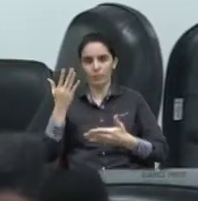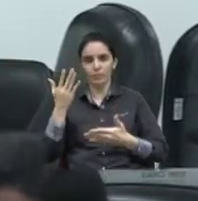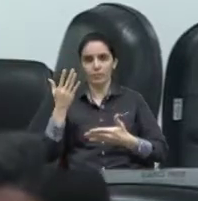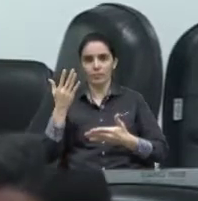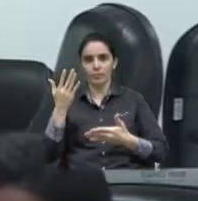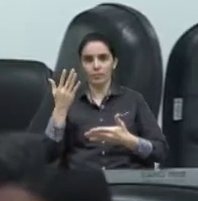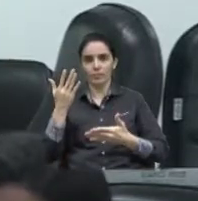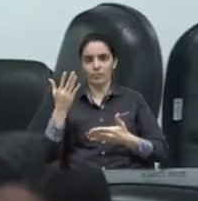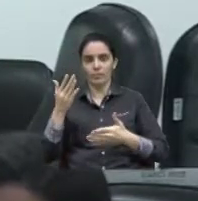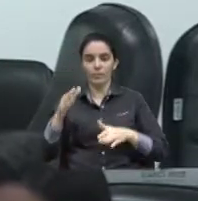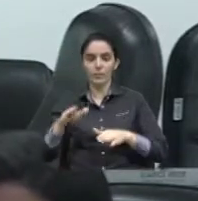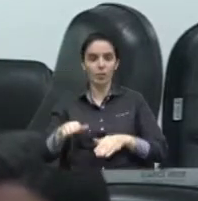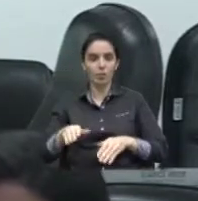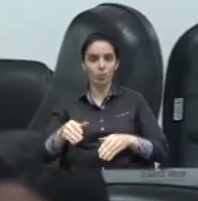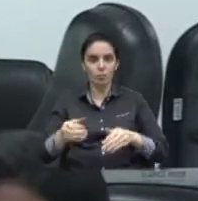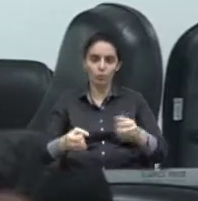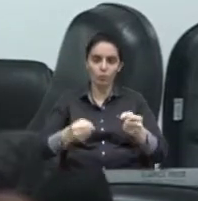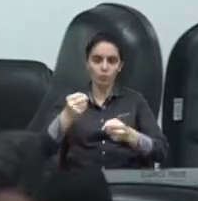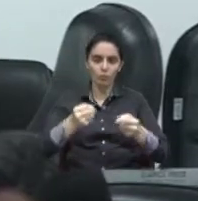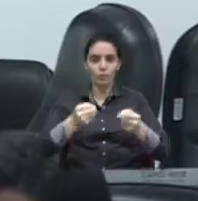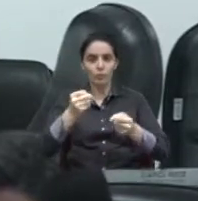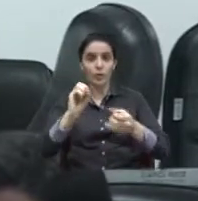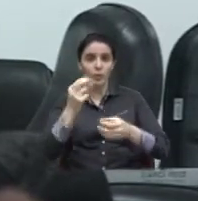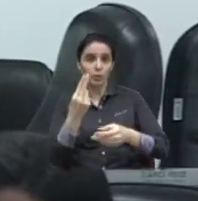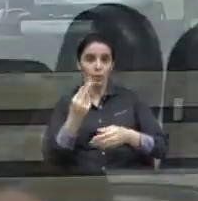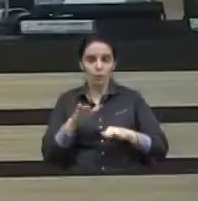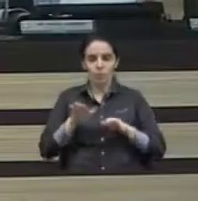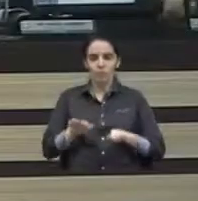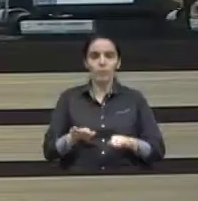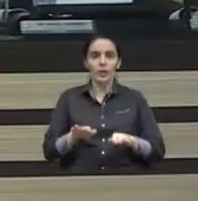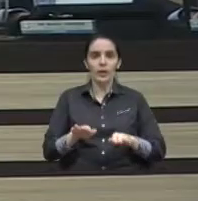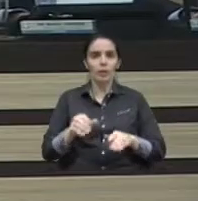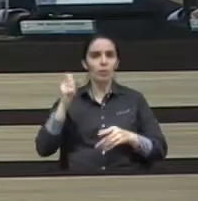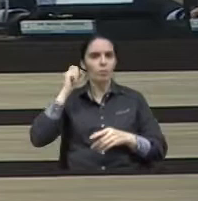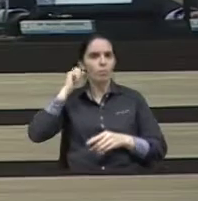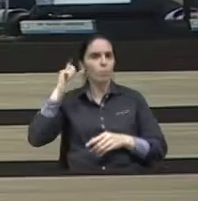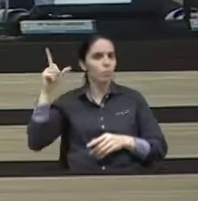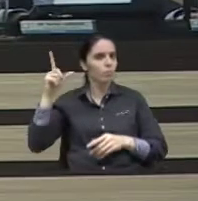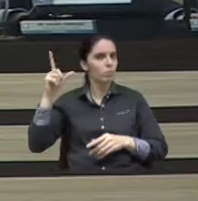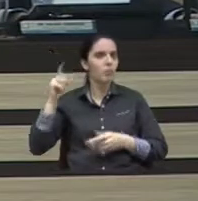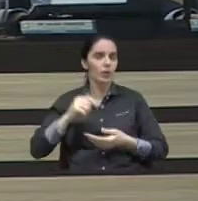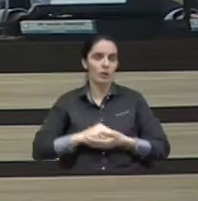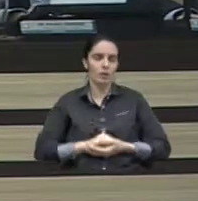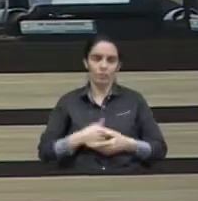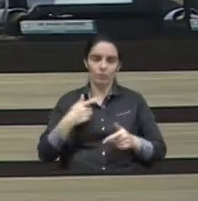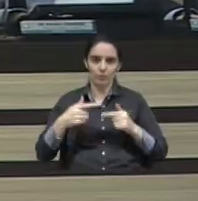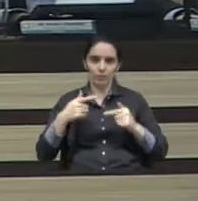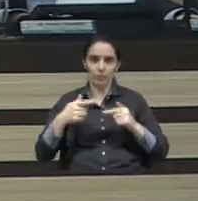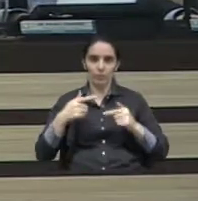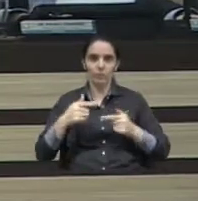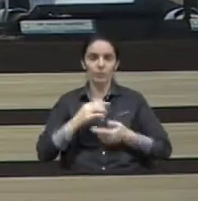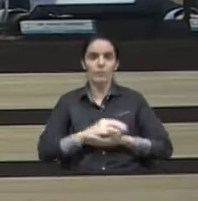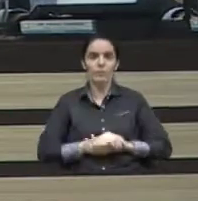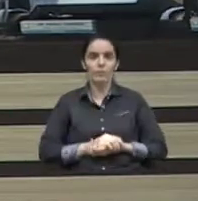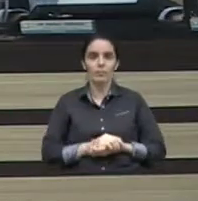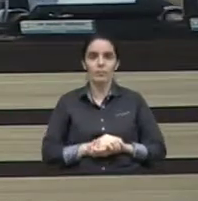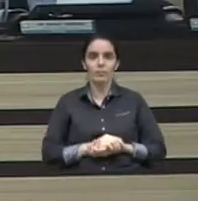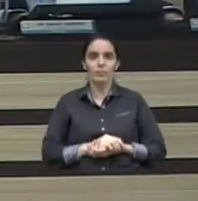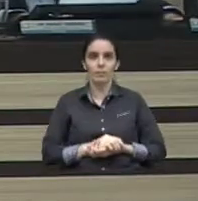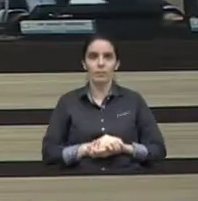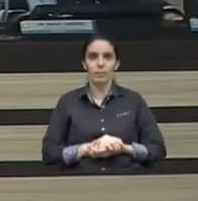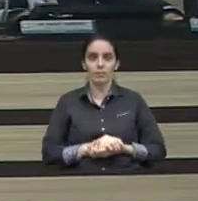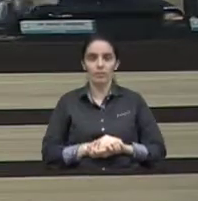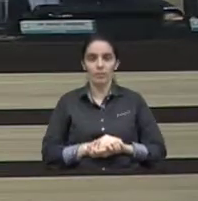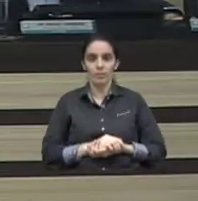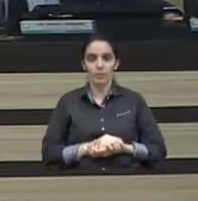também parados no município. Obrigado, senhor presidente. Continue a discussão. Eu quero